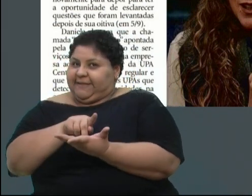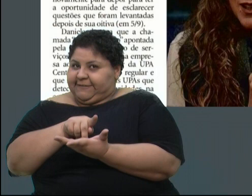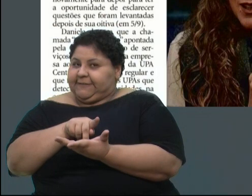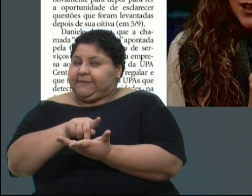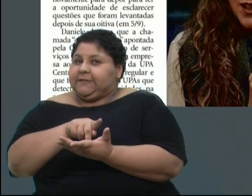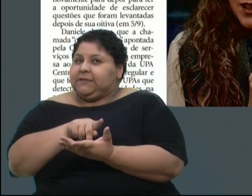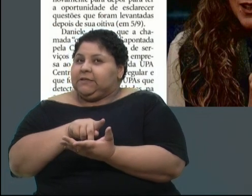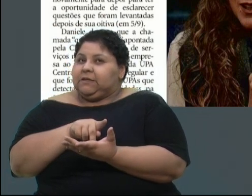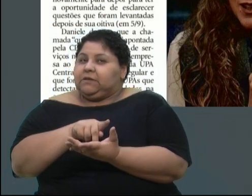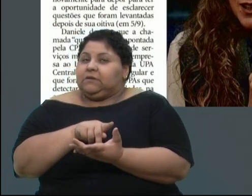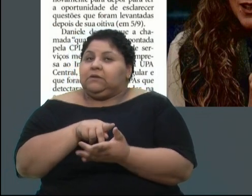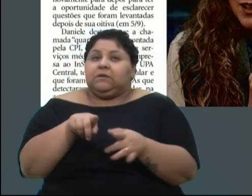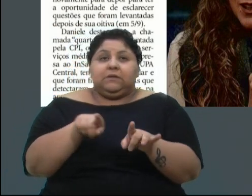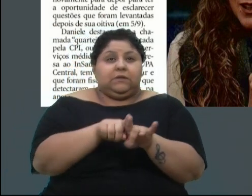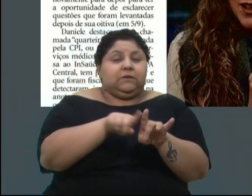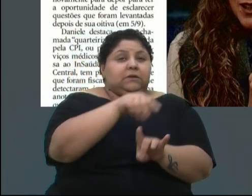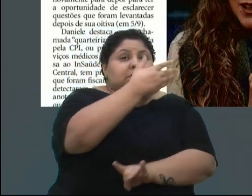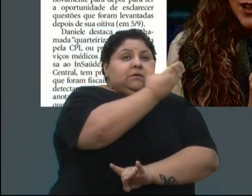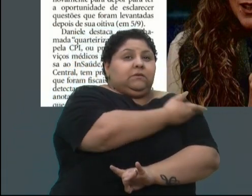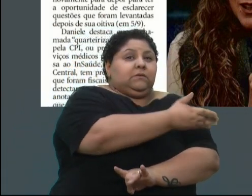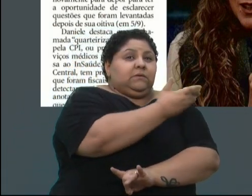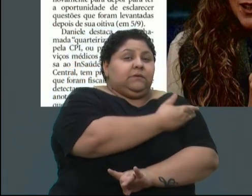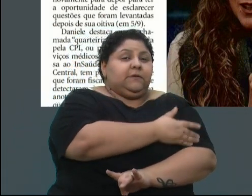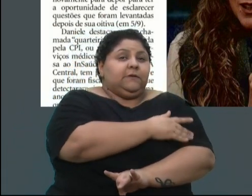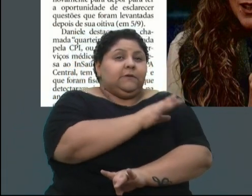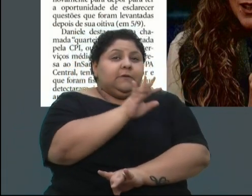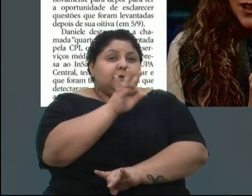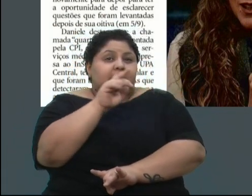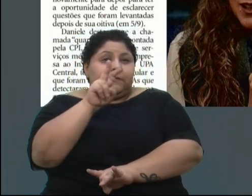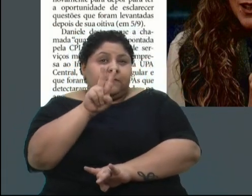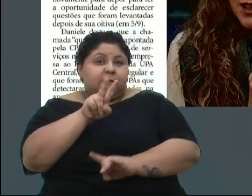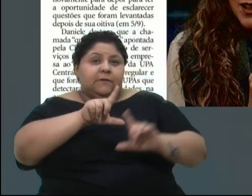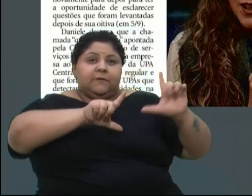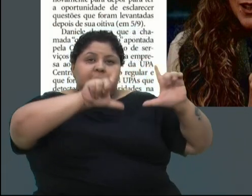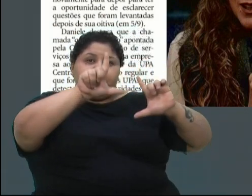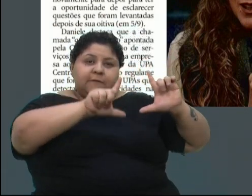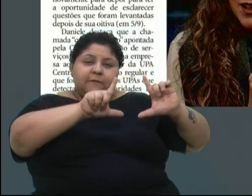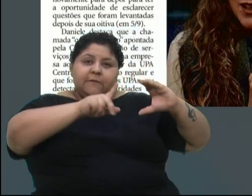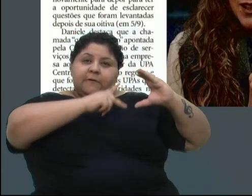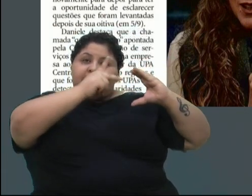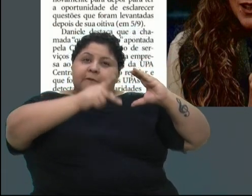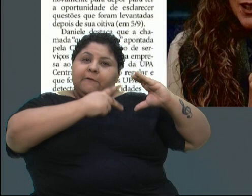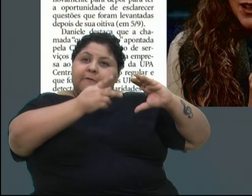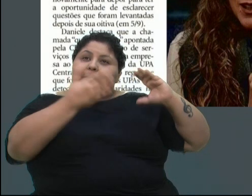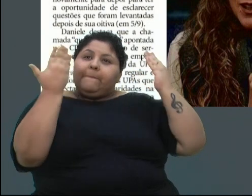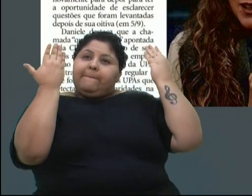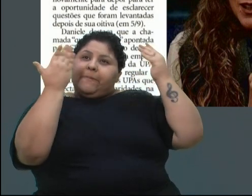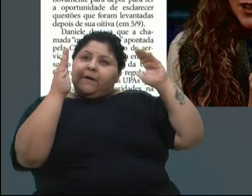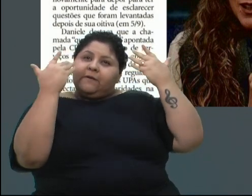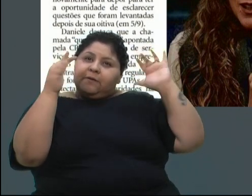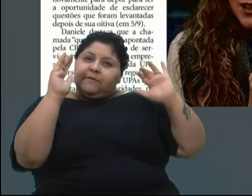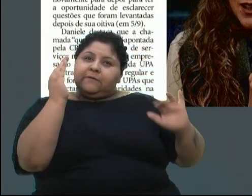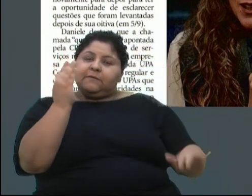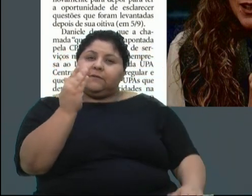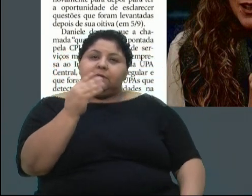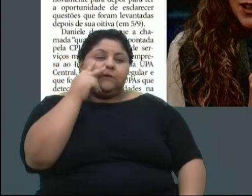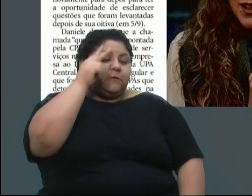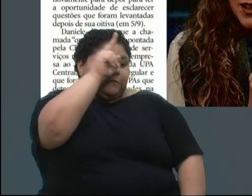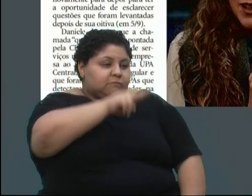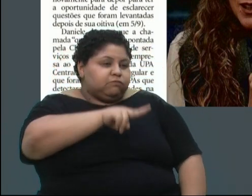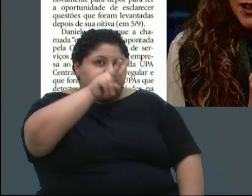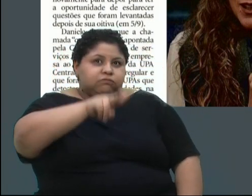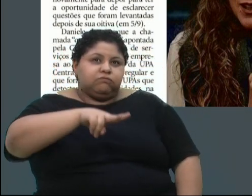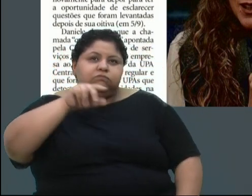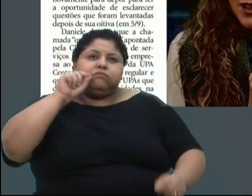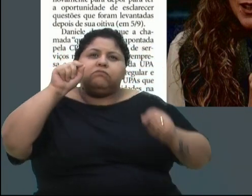Inclusive, vou praticar a leitura. TV Câmara está lá mostrando. Parabéns, TV Câmara. Aqui, ó, vou praticar a leitura. O que